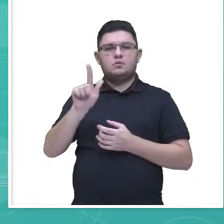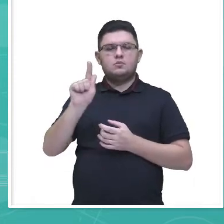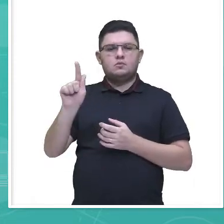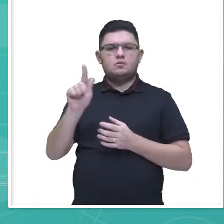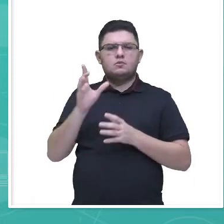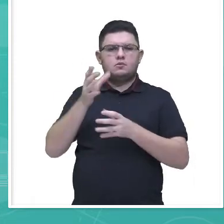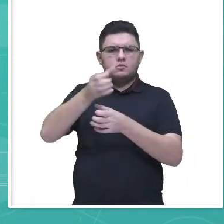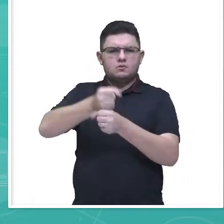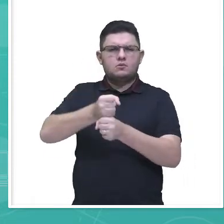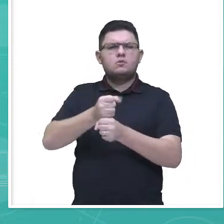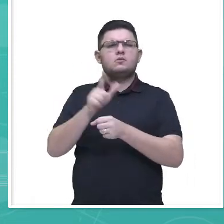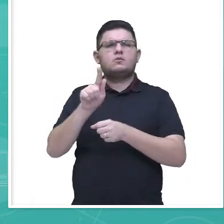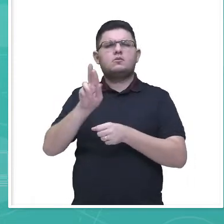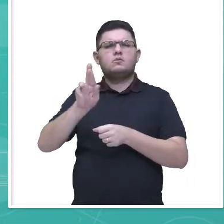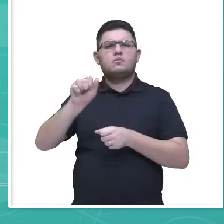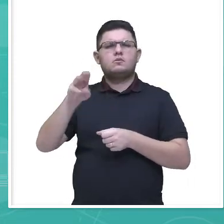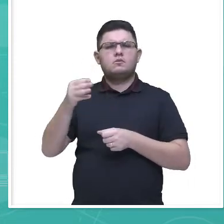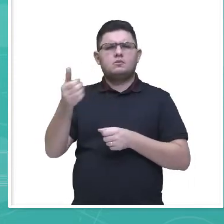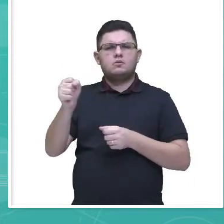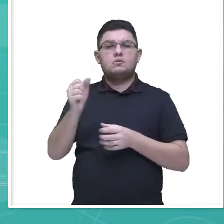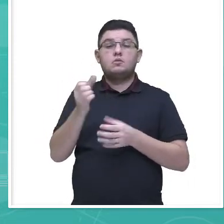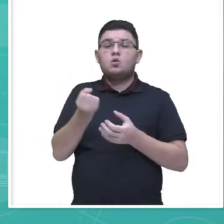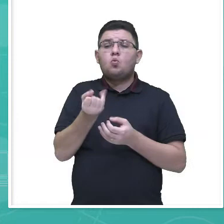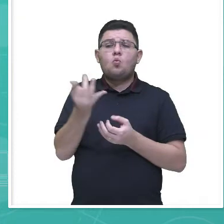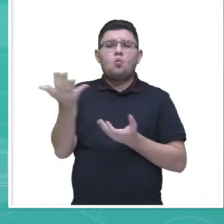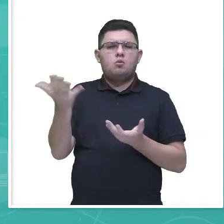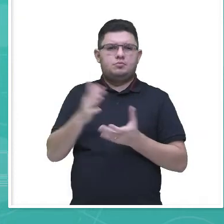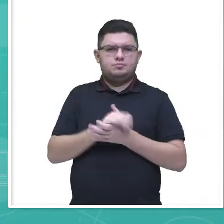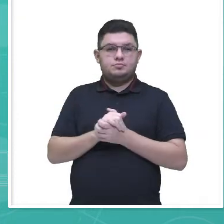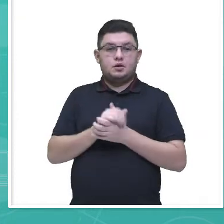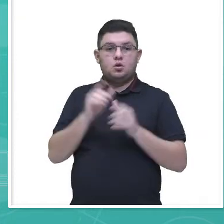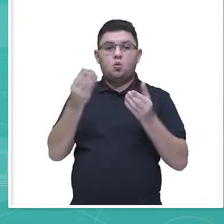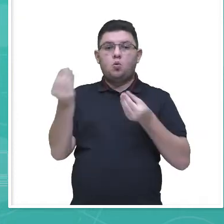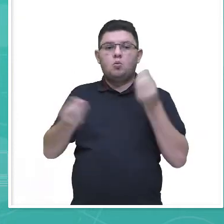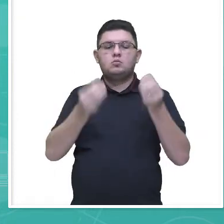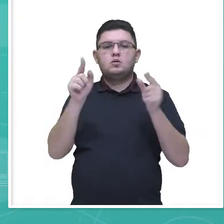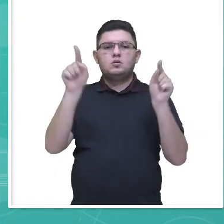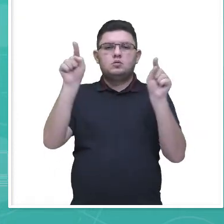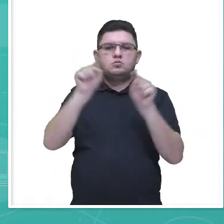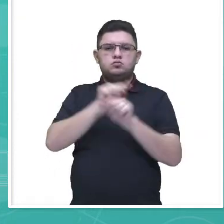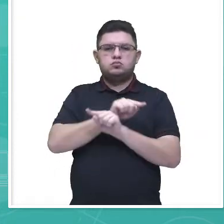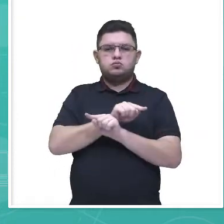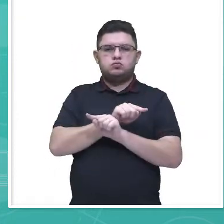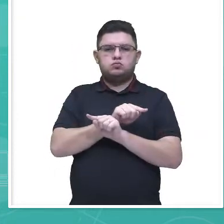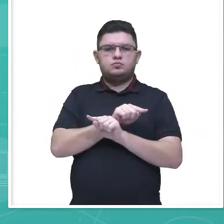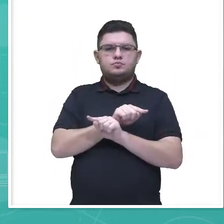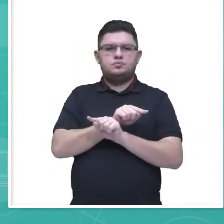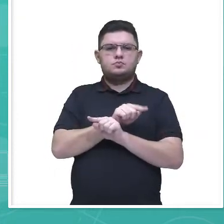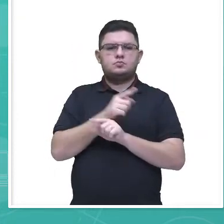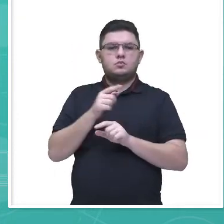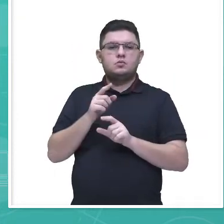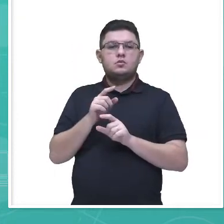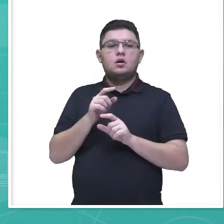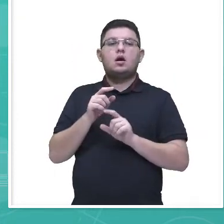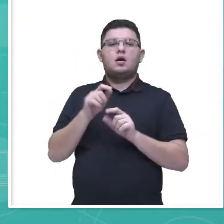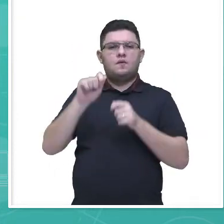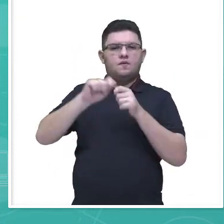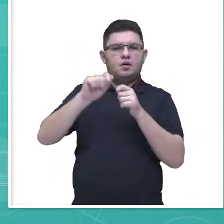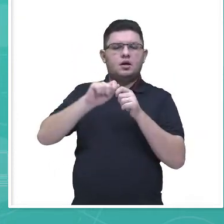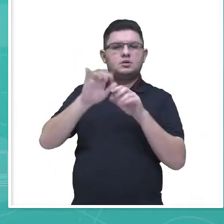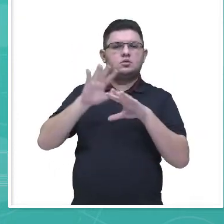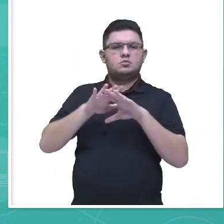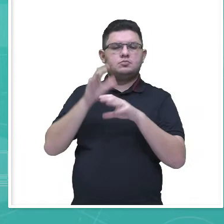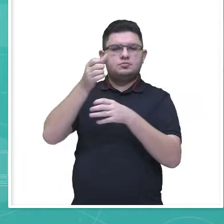pode aplicar a chamada regra de 3. Você faz aqui, ó, essa multiplicação, nesse formato aqui,